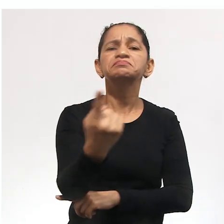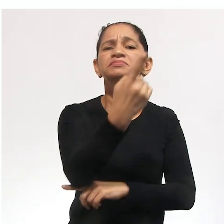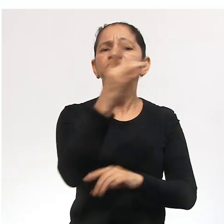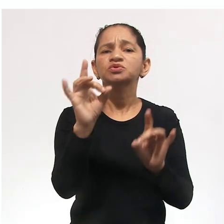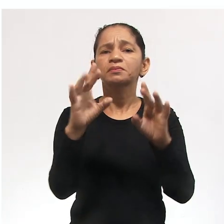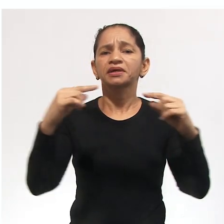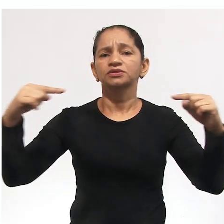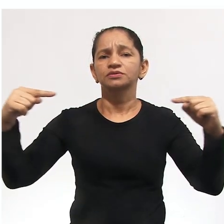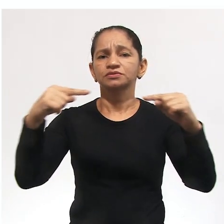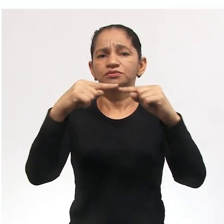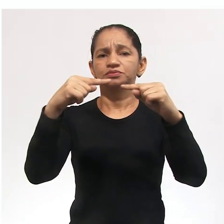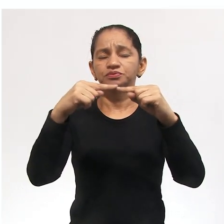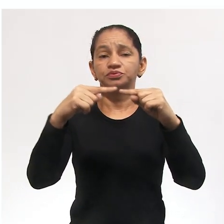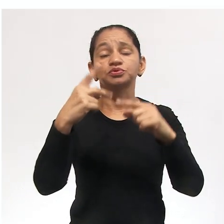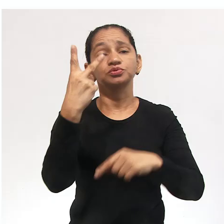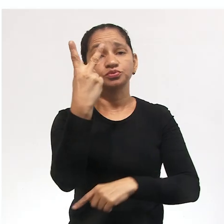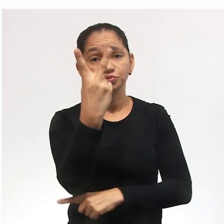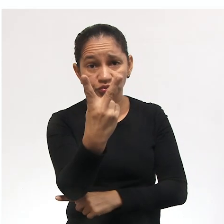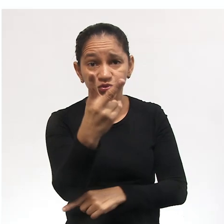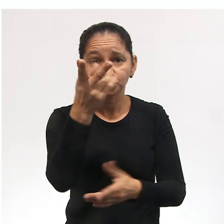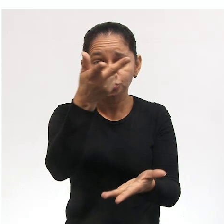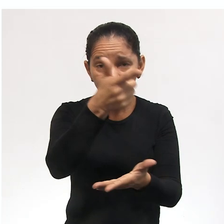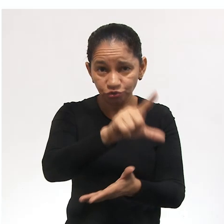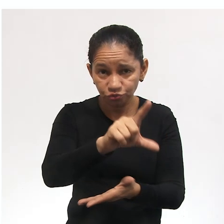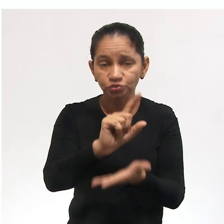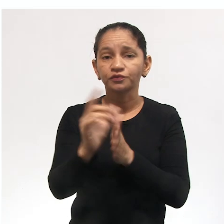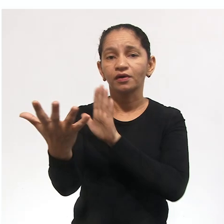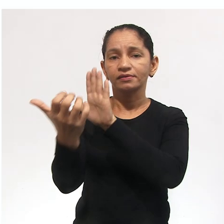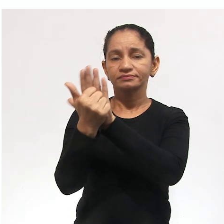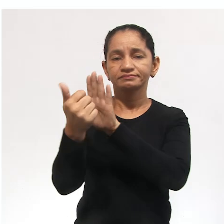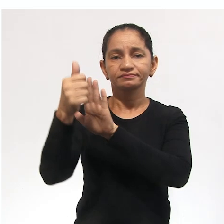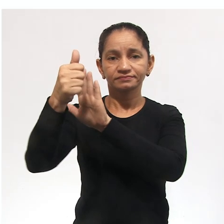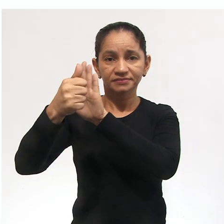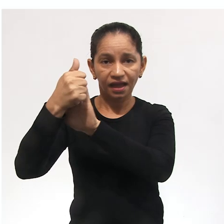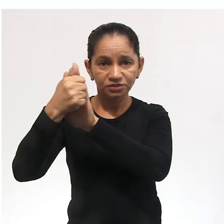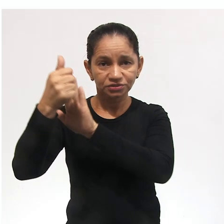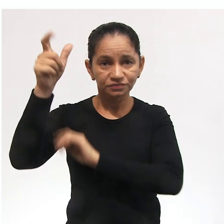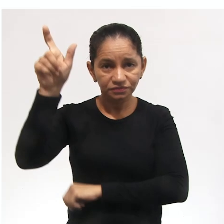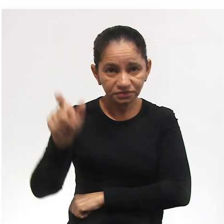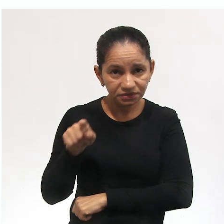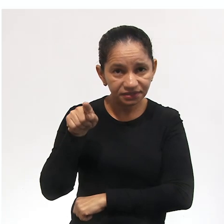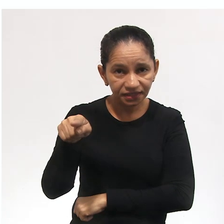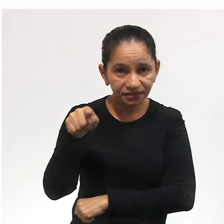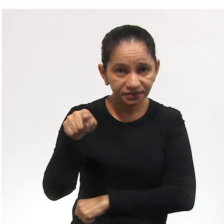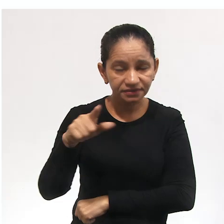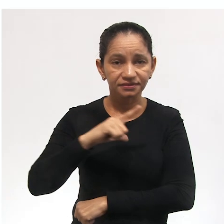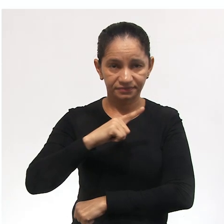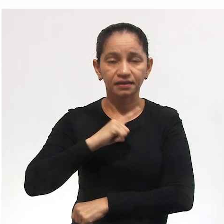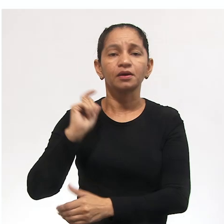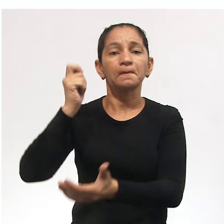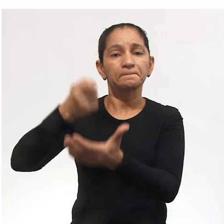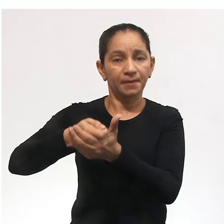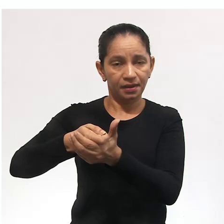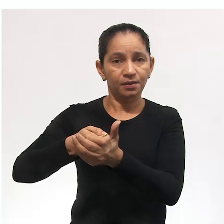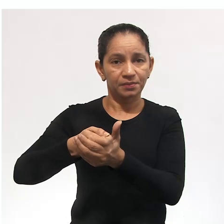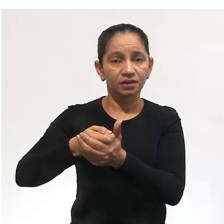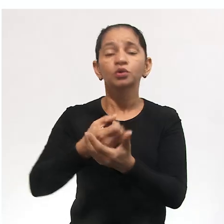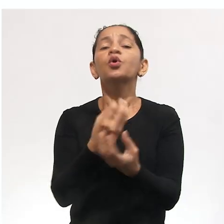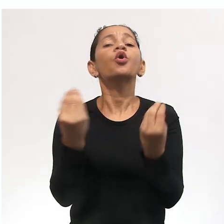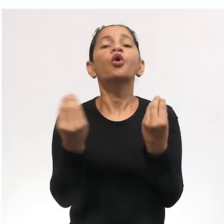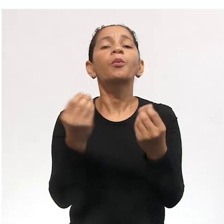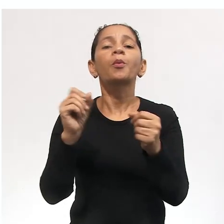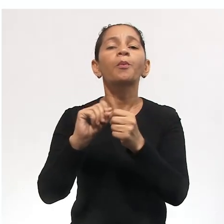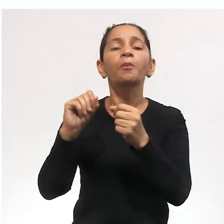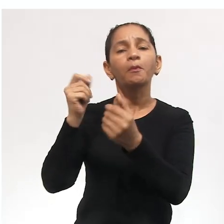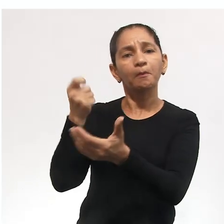sendo o primeiro reconhecimento da receita e a respectiva forma de pagamento desse primeiro. Então, vamos ver o primeiro aqui, ó.